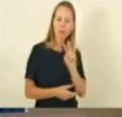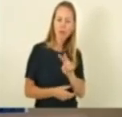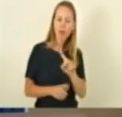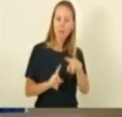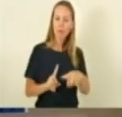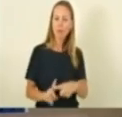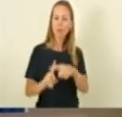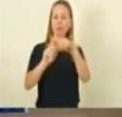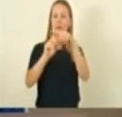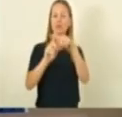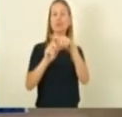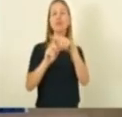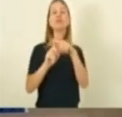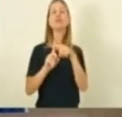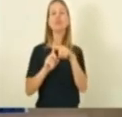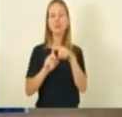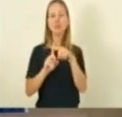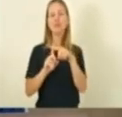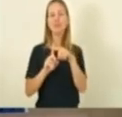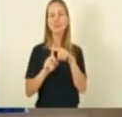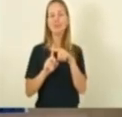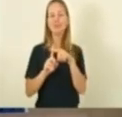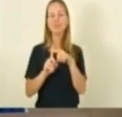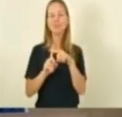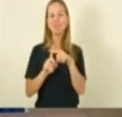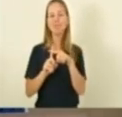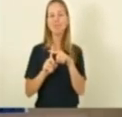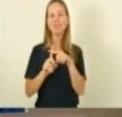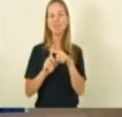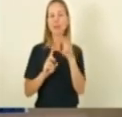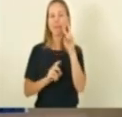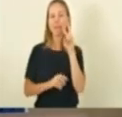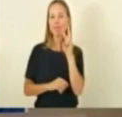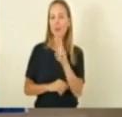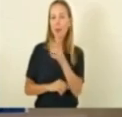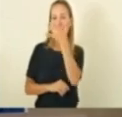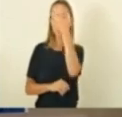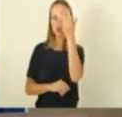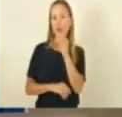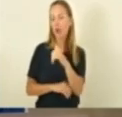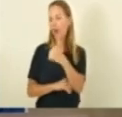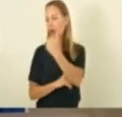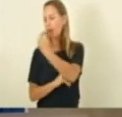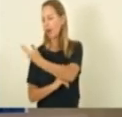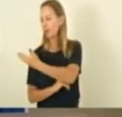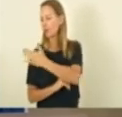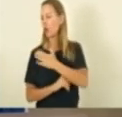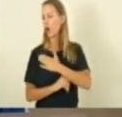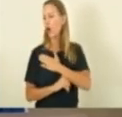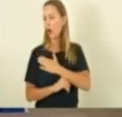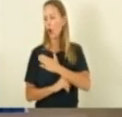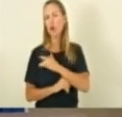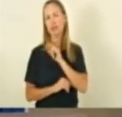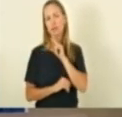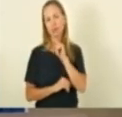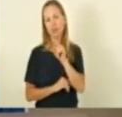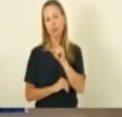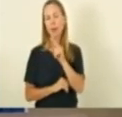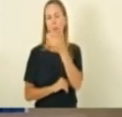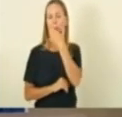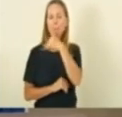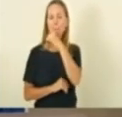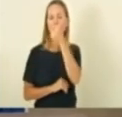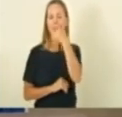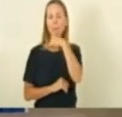um filtro do olhar mais positivo. Olha para aquele que está do seu lado e que gosta de você, seja seu pai,